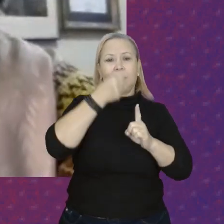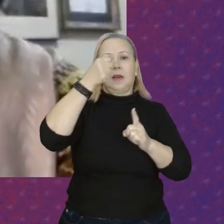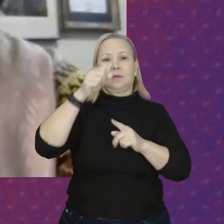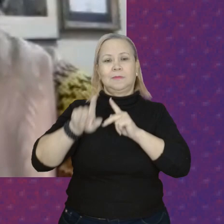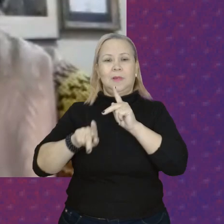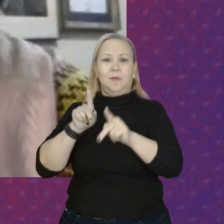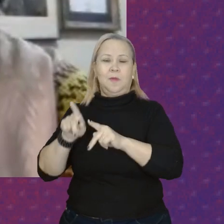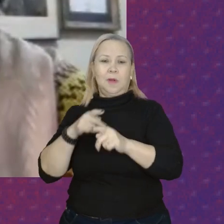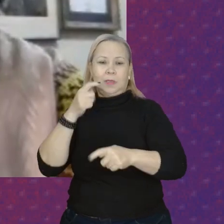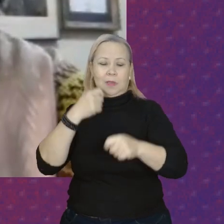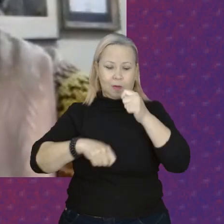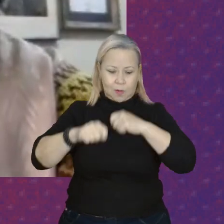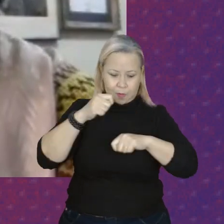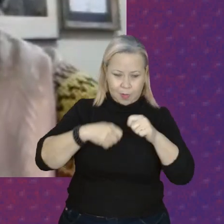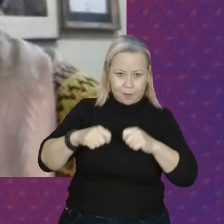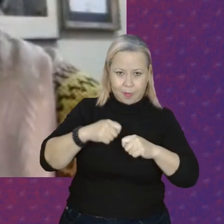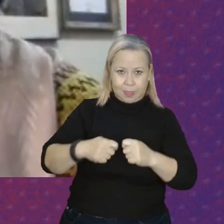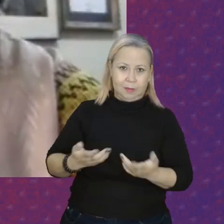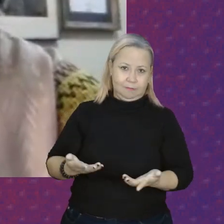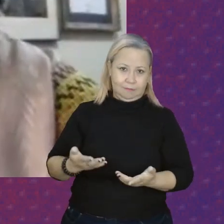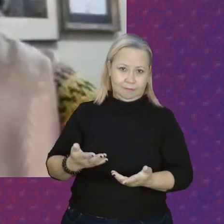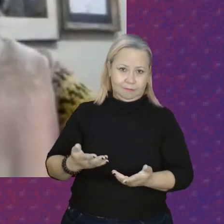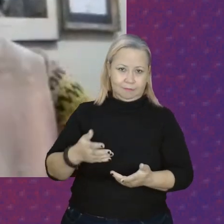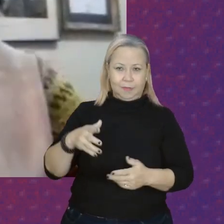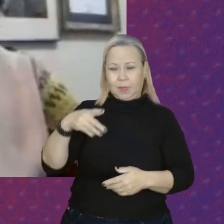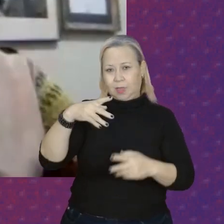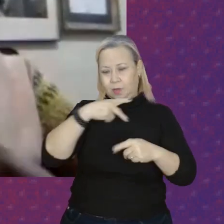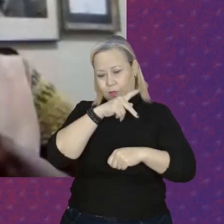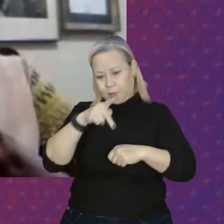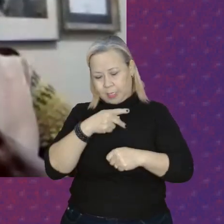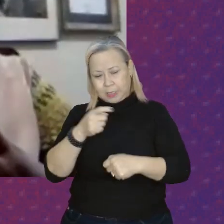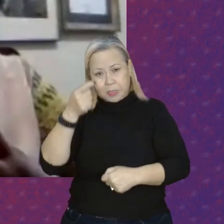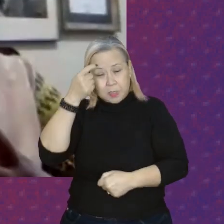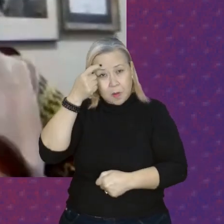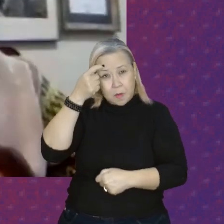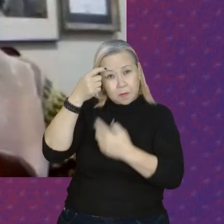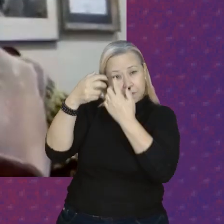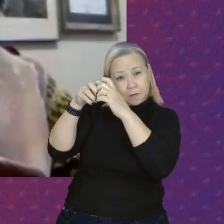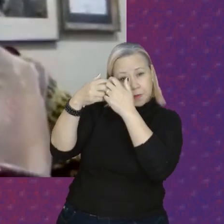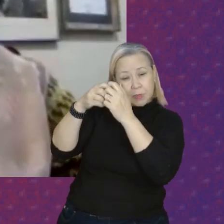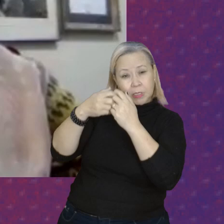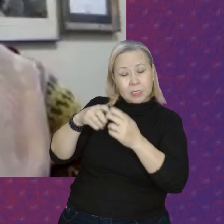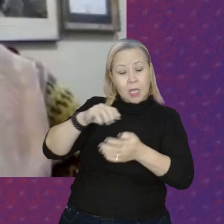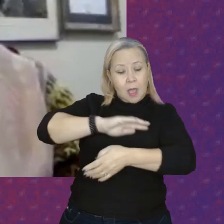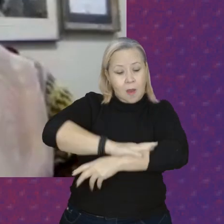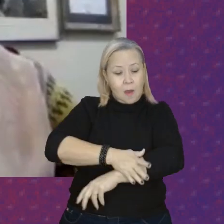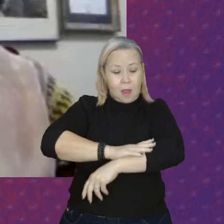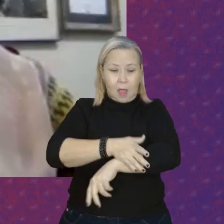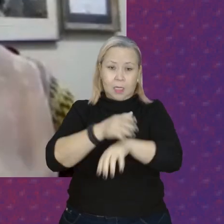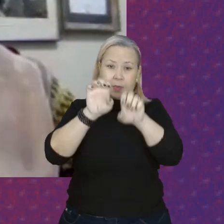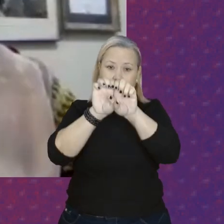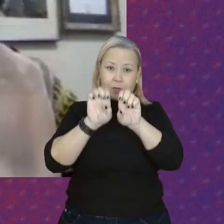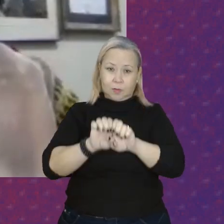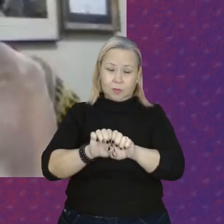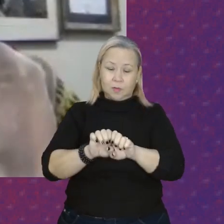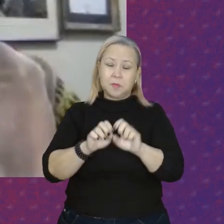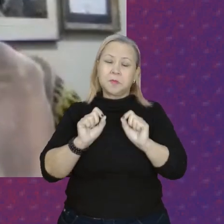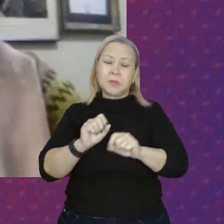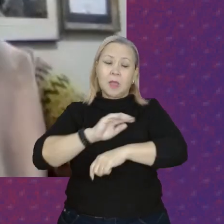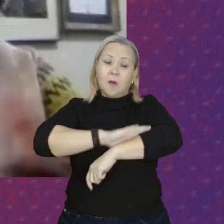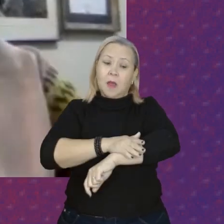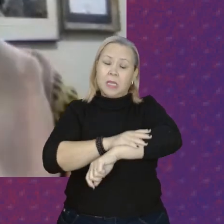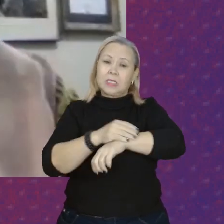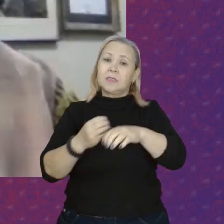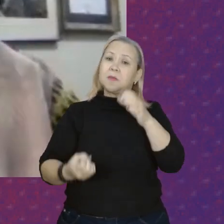população economicamente ativa no país. Então, pensar o racismo estrutural, né, pensar o racismo como